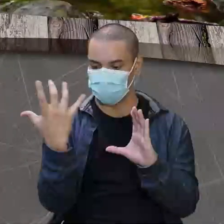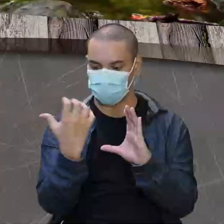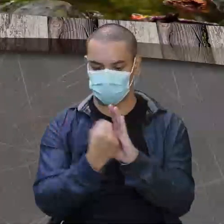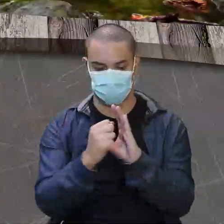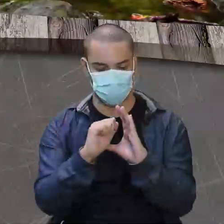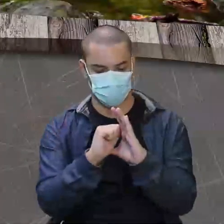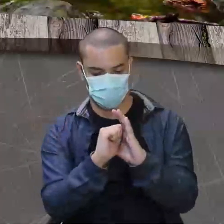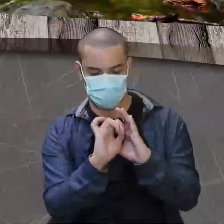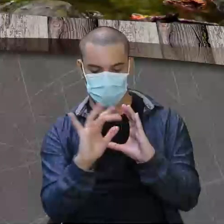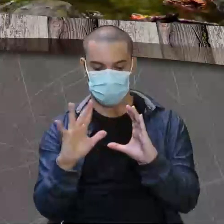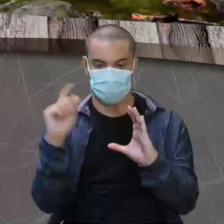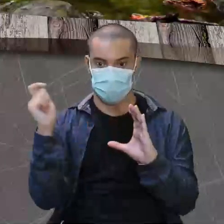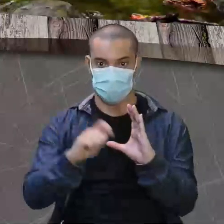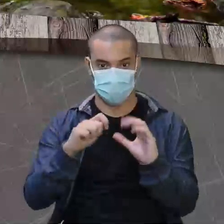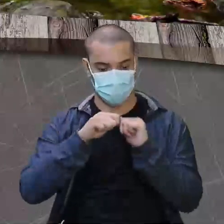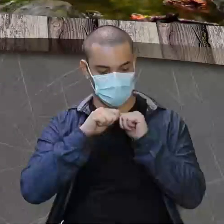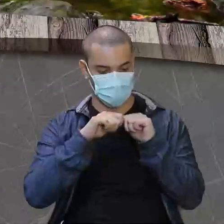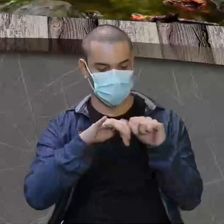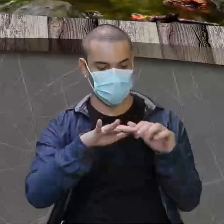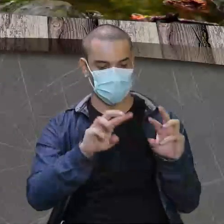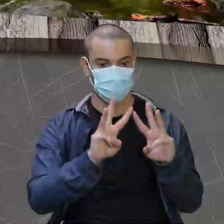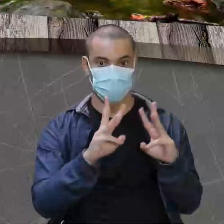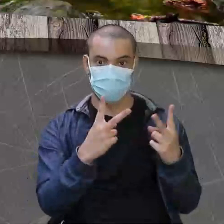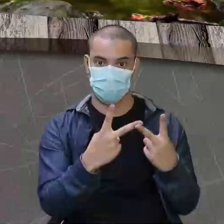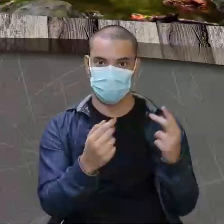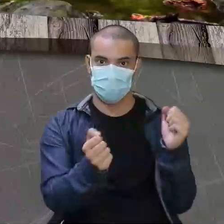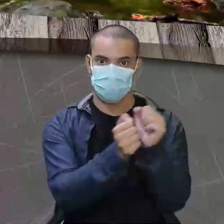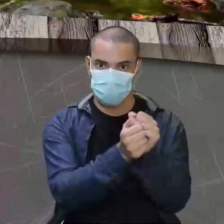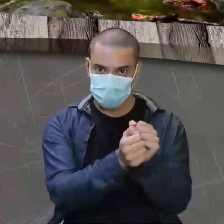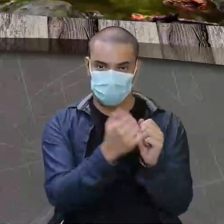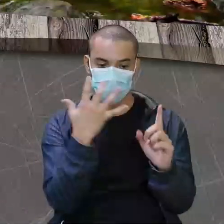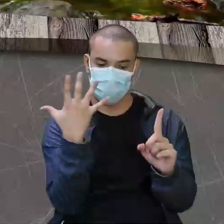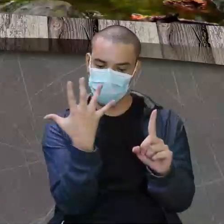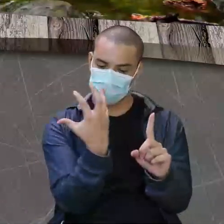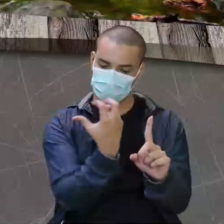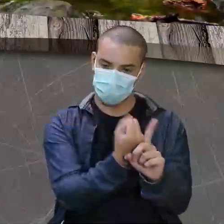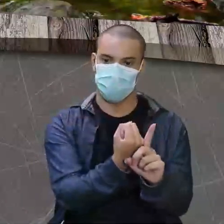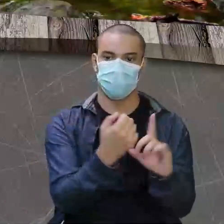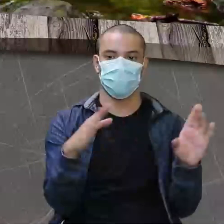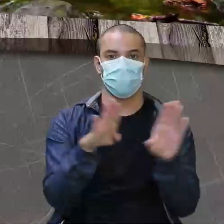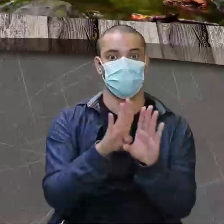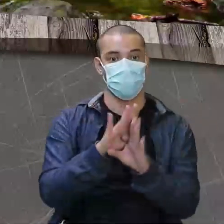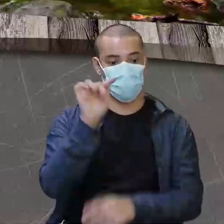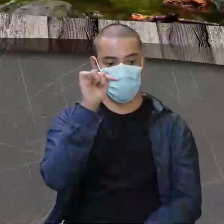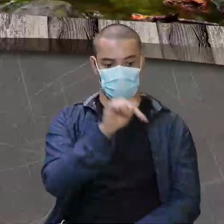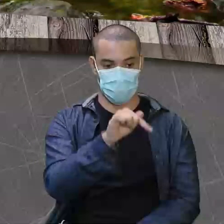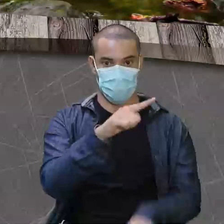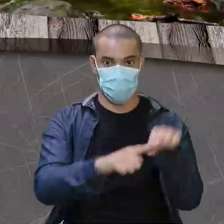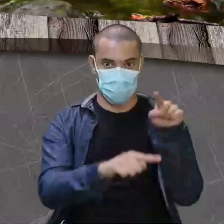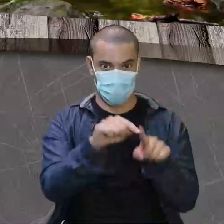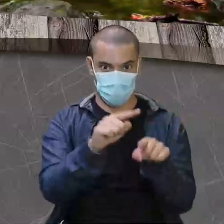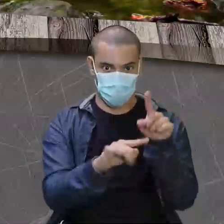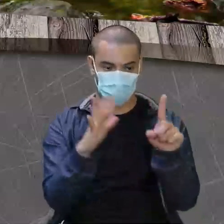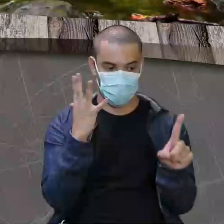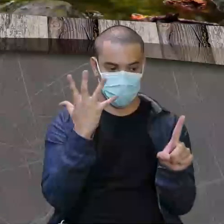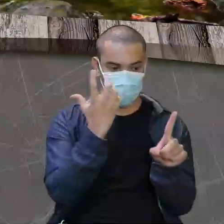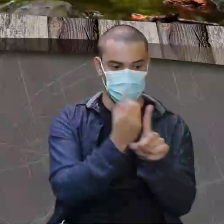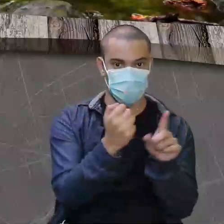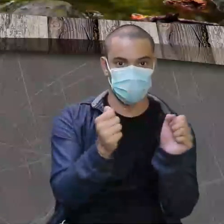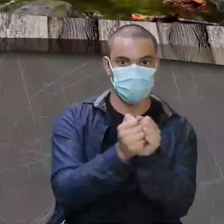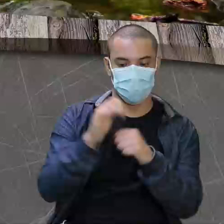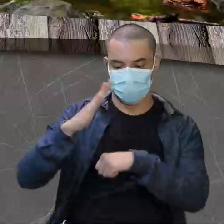fotossíntese, vão transferir essa matéria para os organismos consumidores. Esses organismos consumidores, junto com